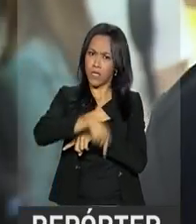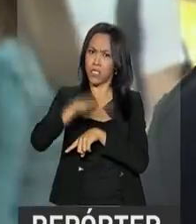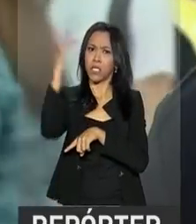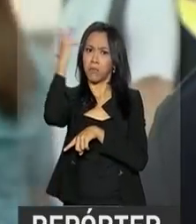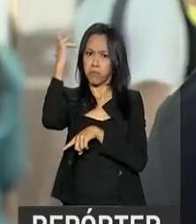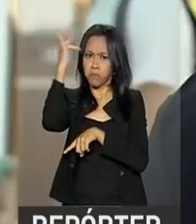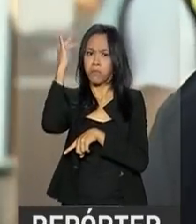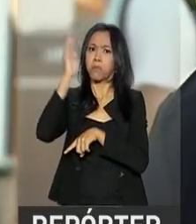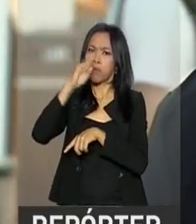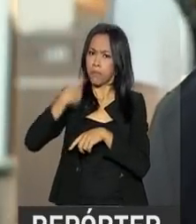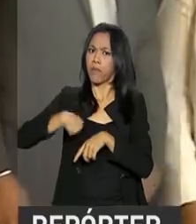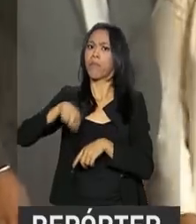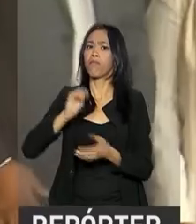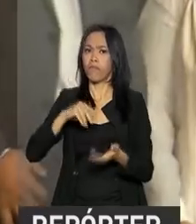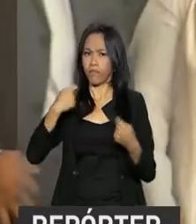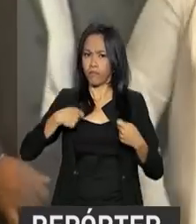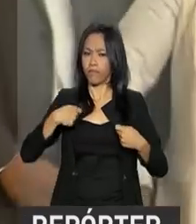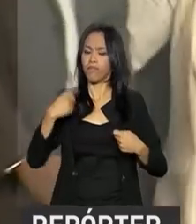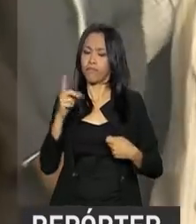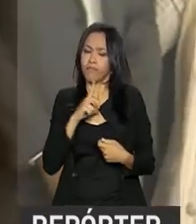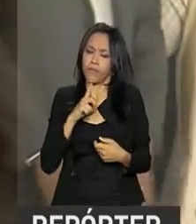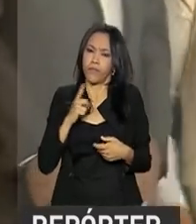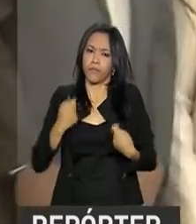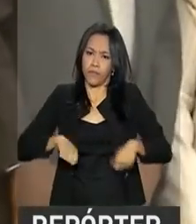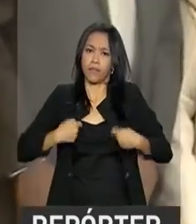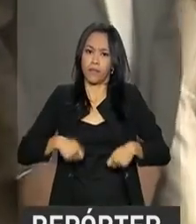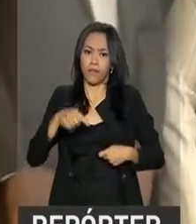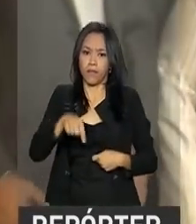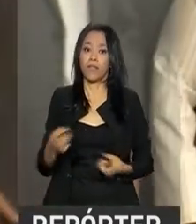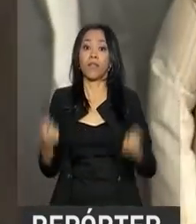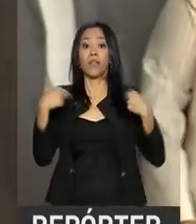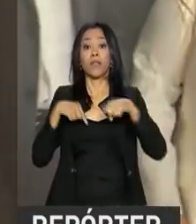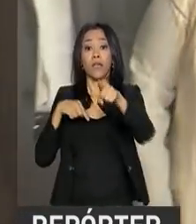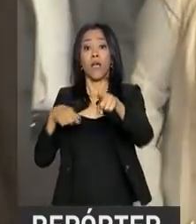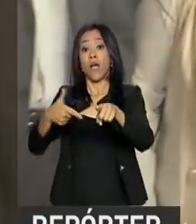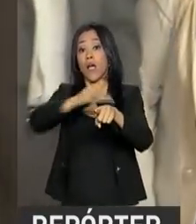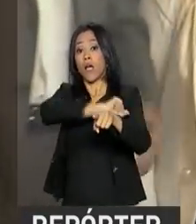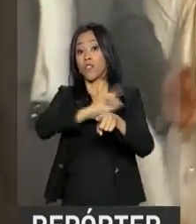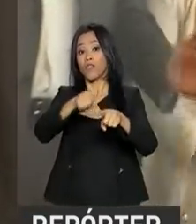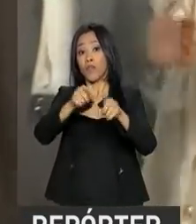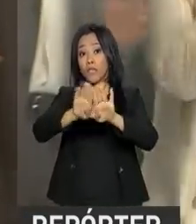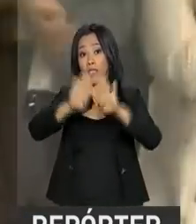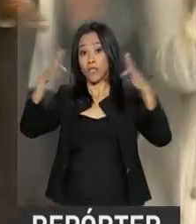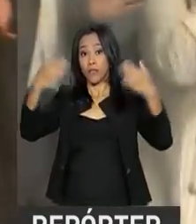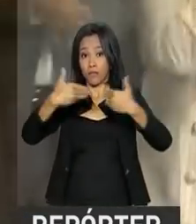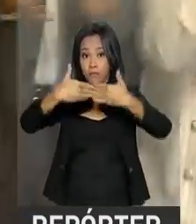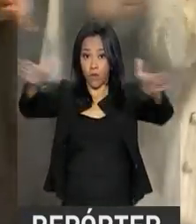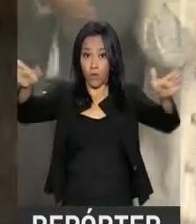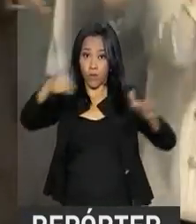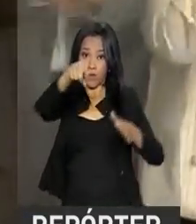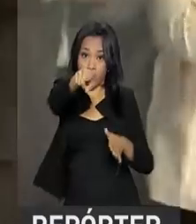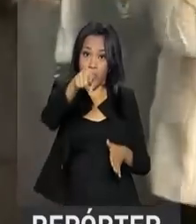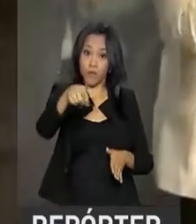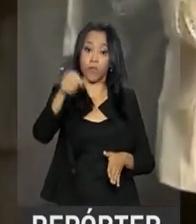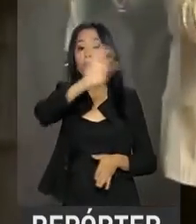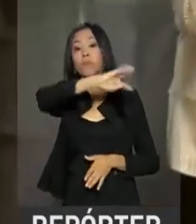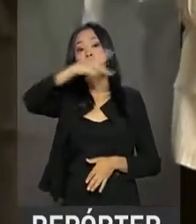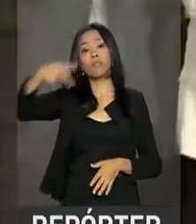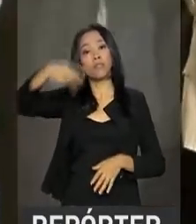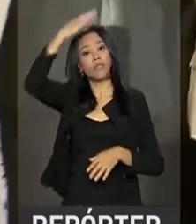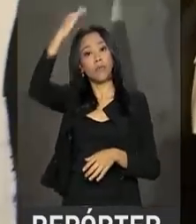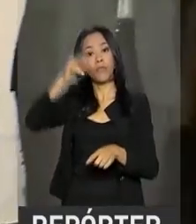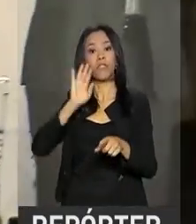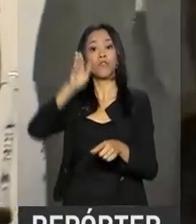Acho que a gente estava precisando disso. Antes de atender o público em geral, o aeroporto foi inaugurado pelo presidente Michel Temer, que visitou